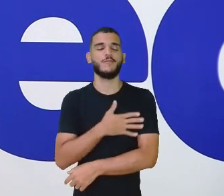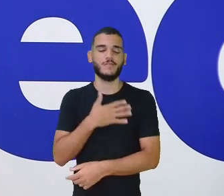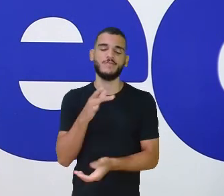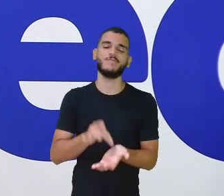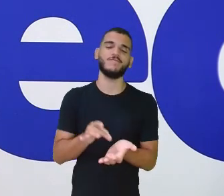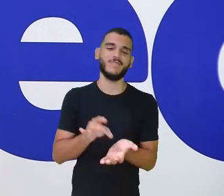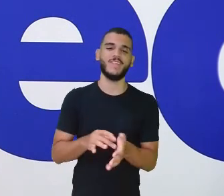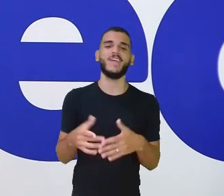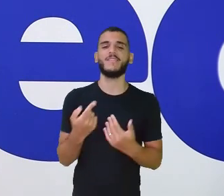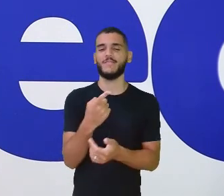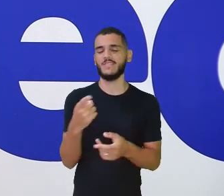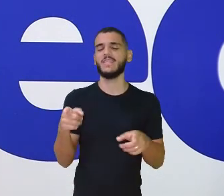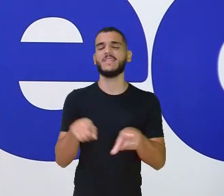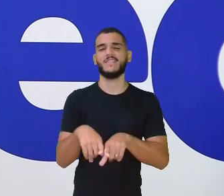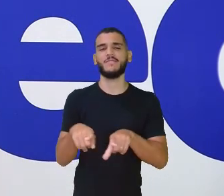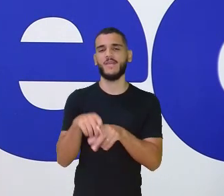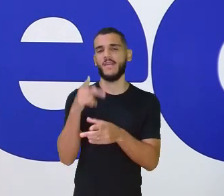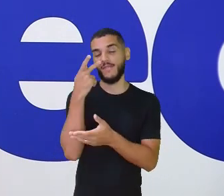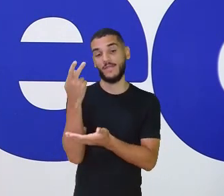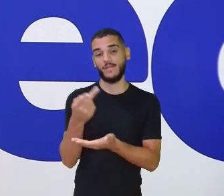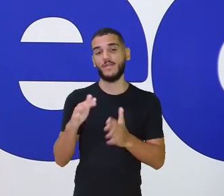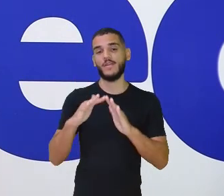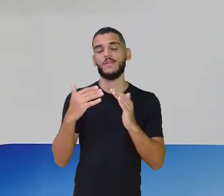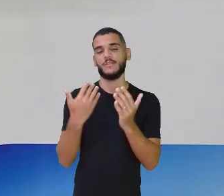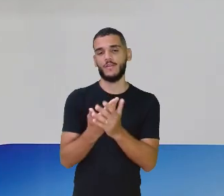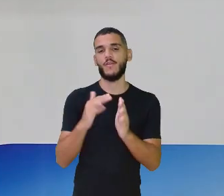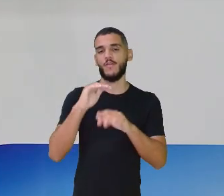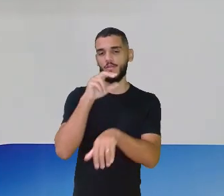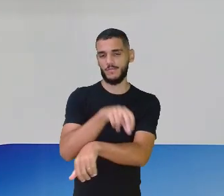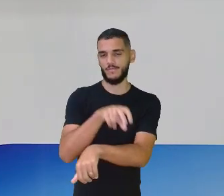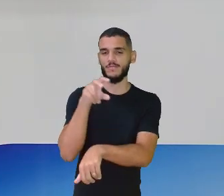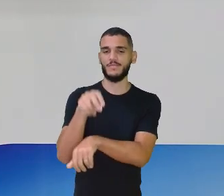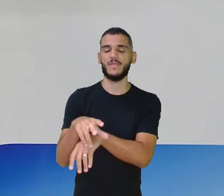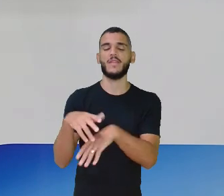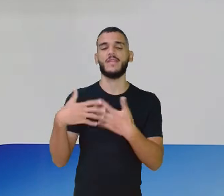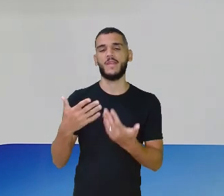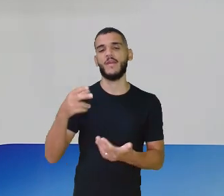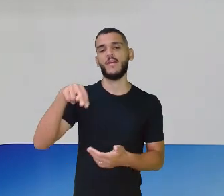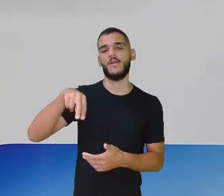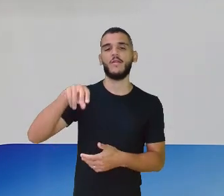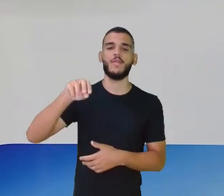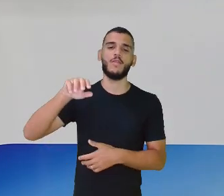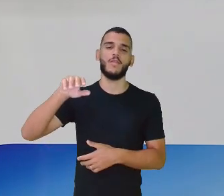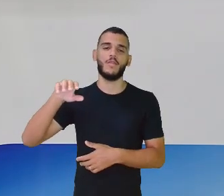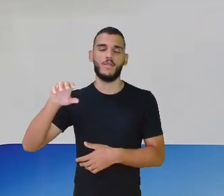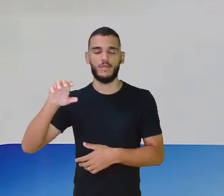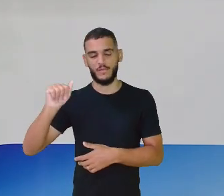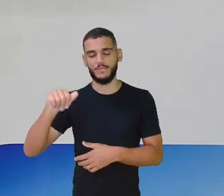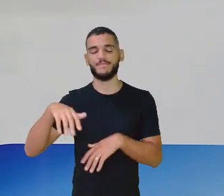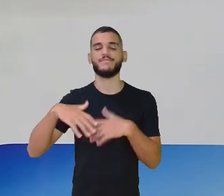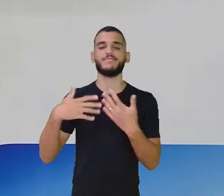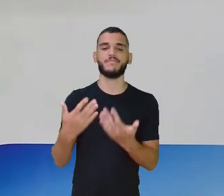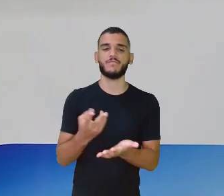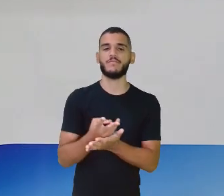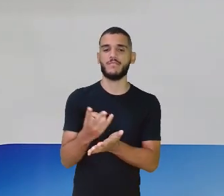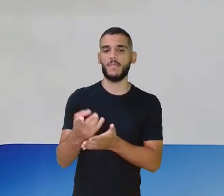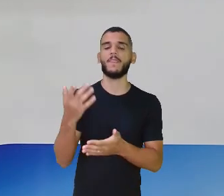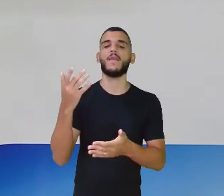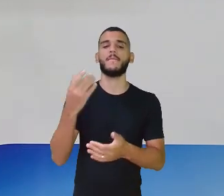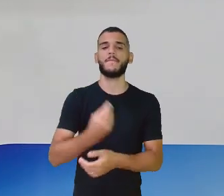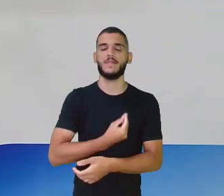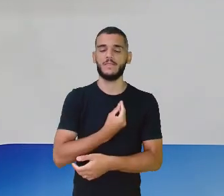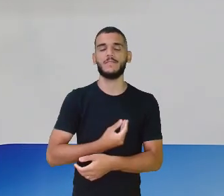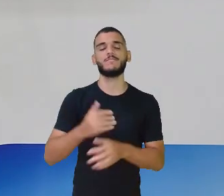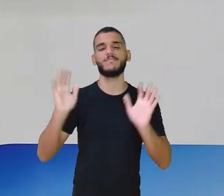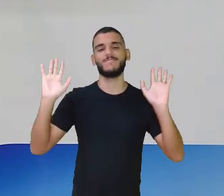aí. E o Nau já visitou a sua escola. É verdade, gente. O Nau, nosso companheiro aqui, o nosso humanoide, ele sempre está presente. E a gente